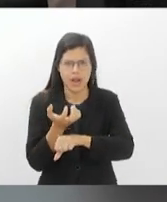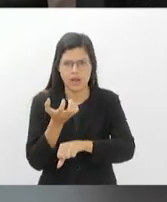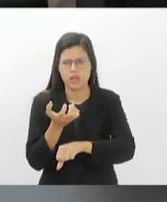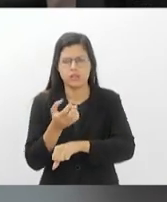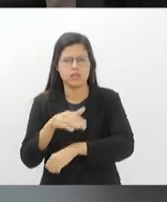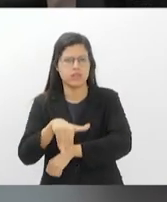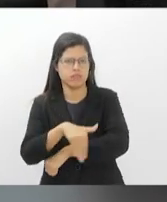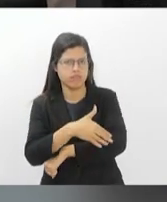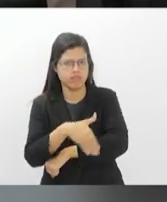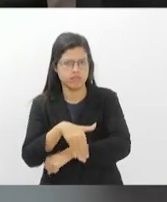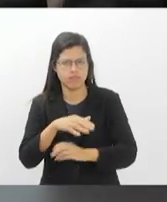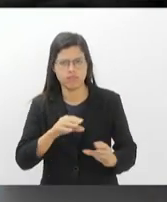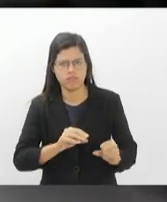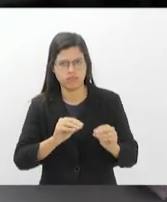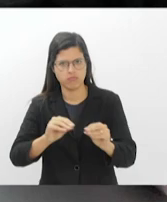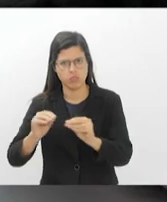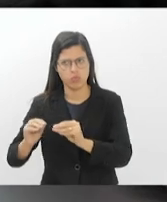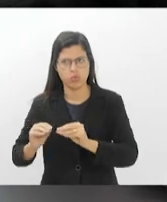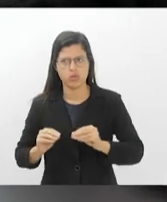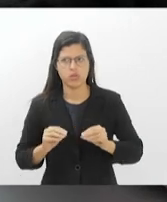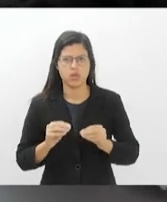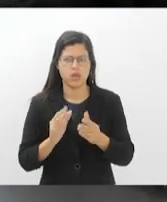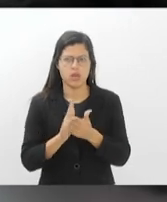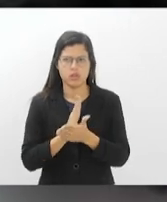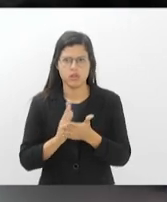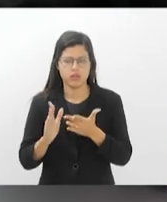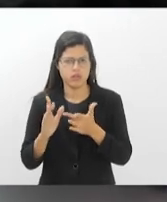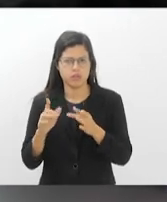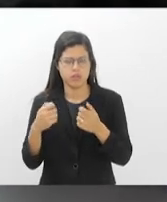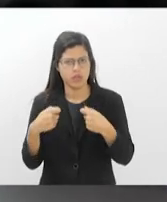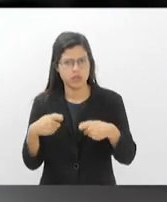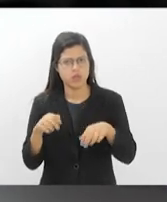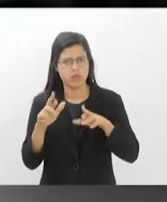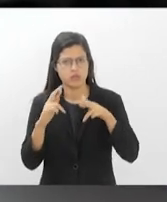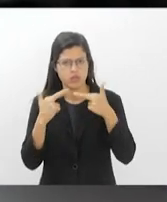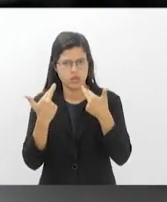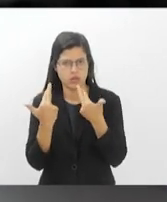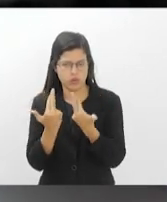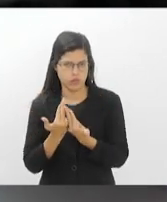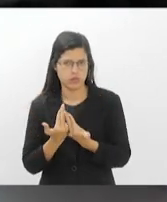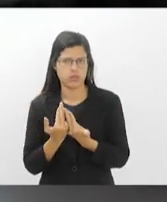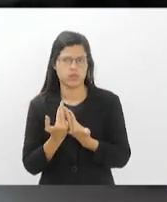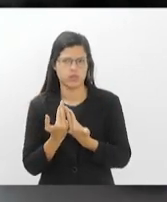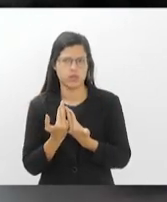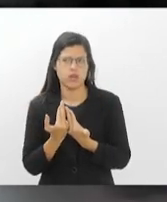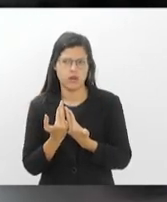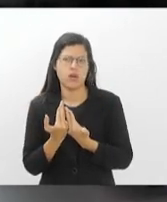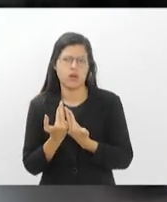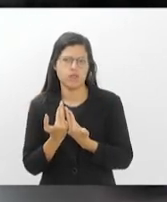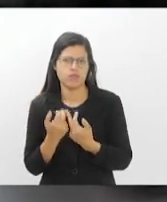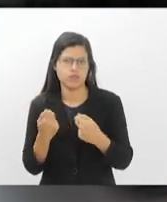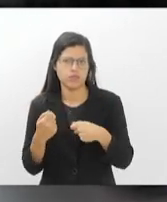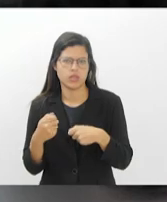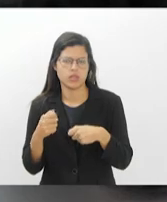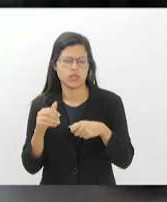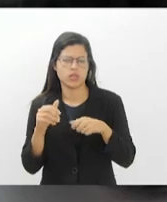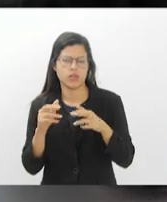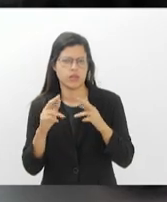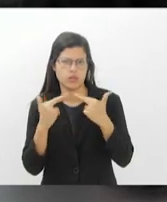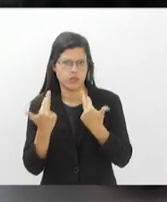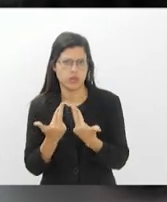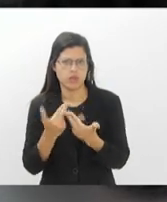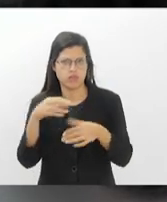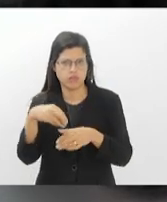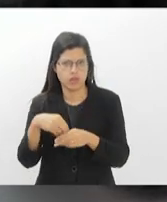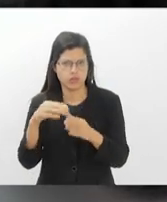até mesmo, muitas vezes, precisam de reuniões abrigados, né, em escolas.